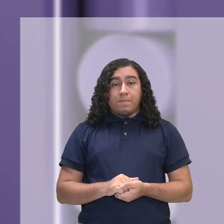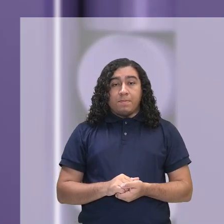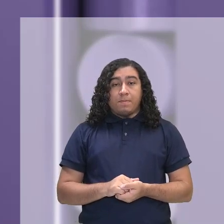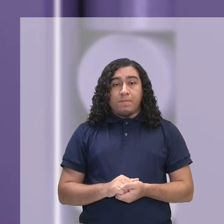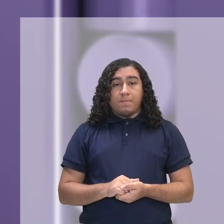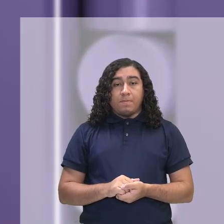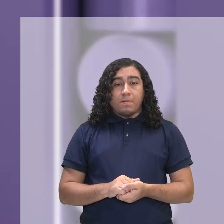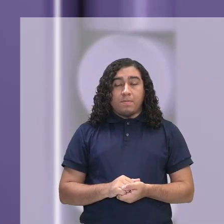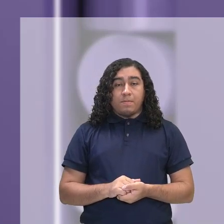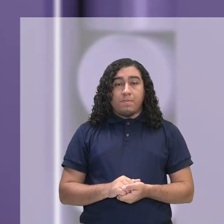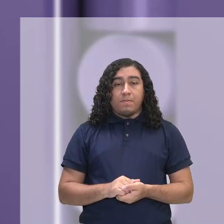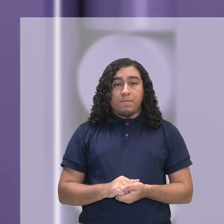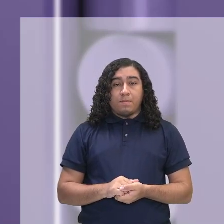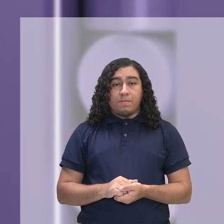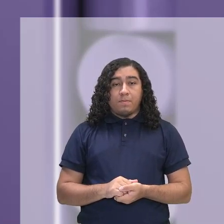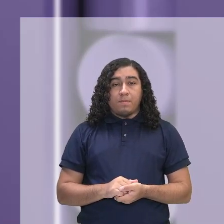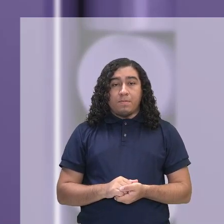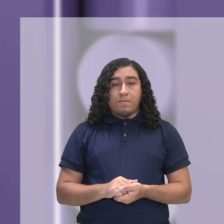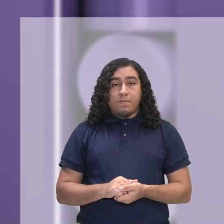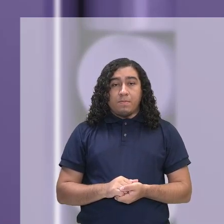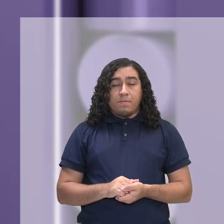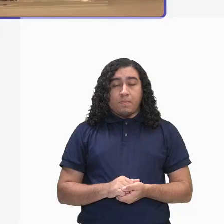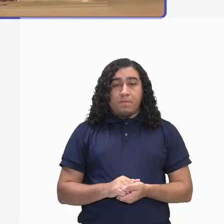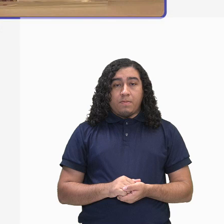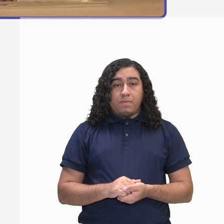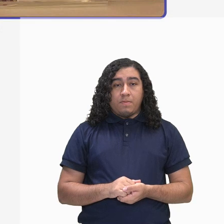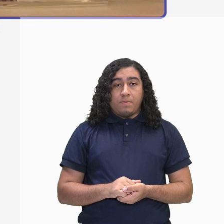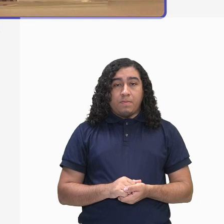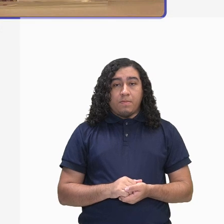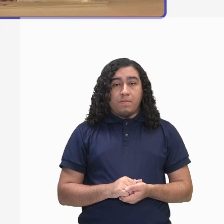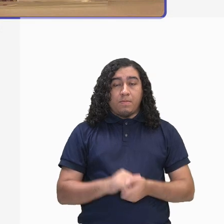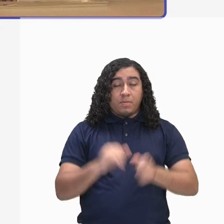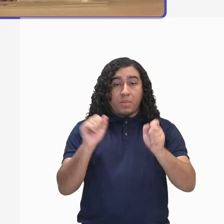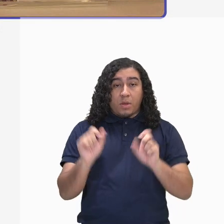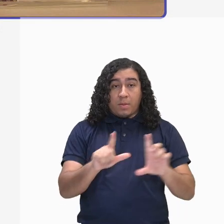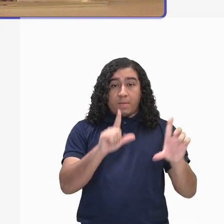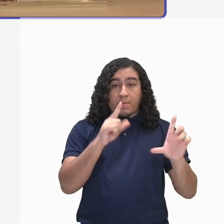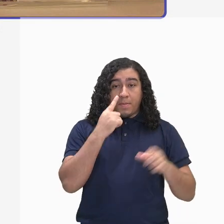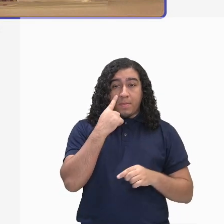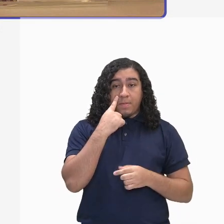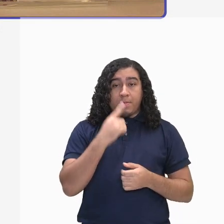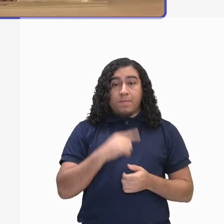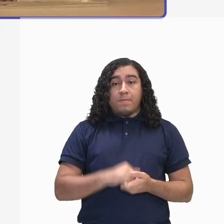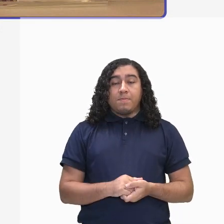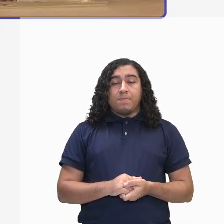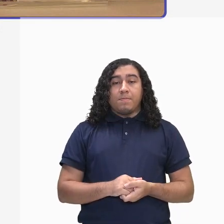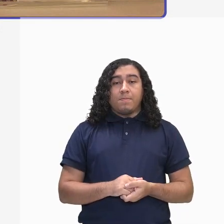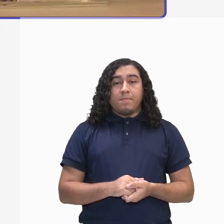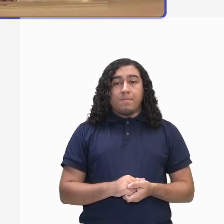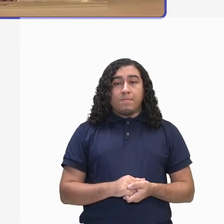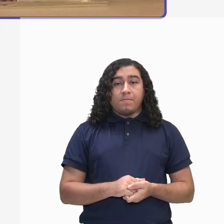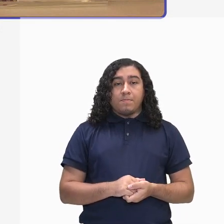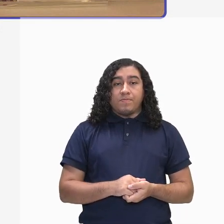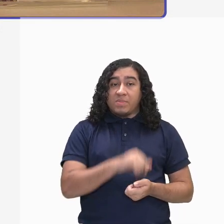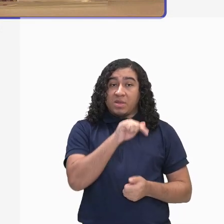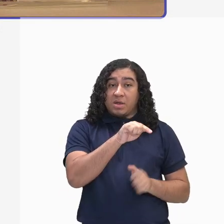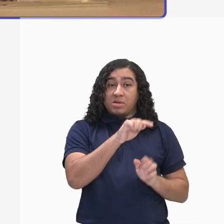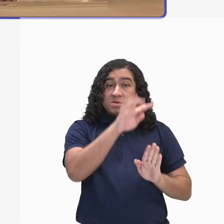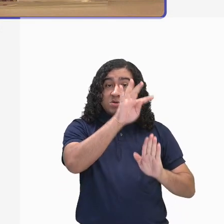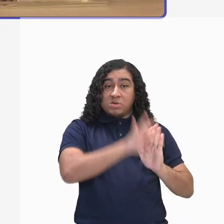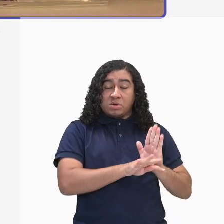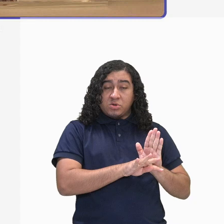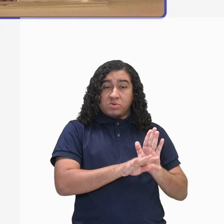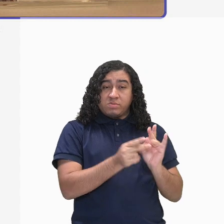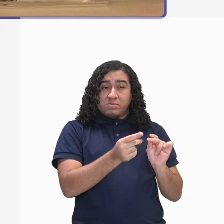Vamos lá, vamos na próxima cartela. As escrituras sagradas foram escritas há